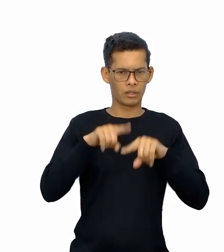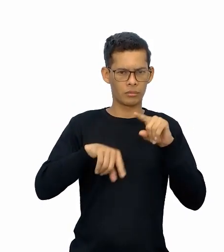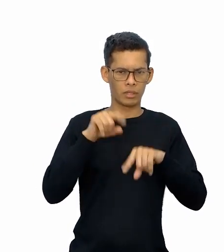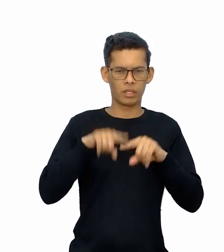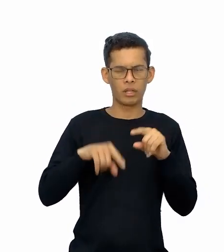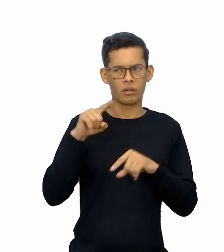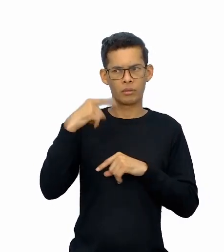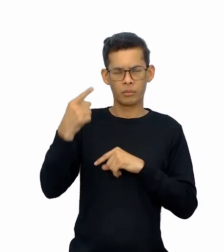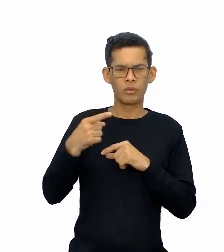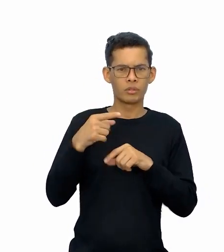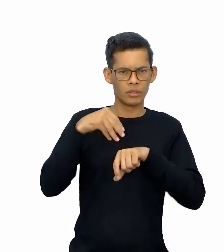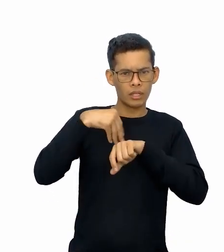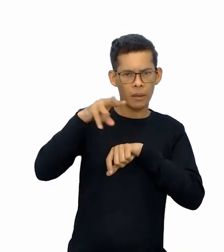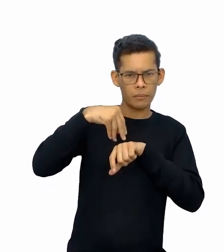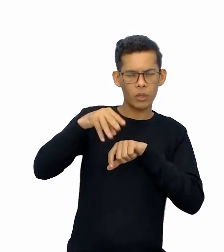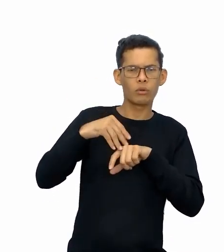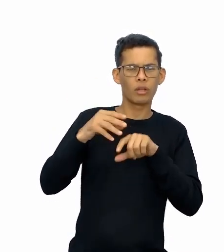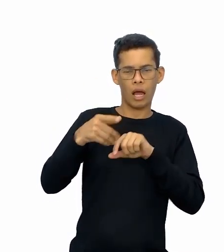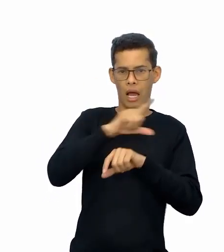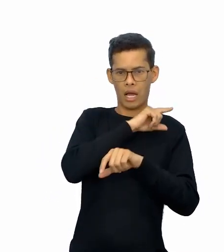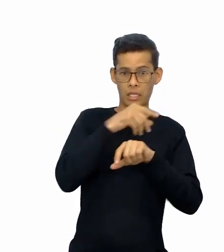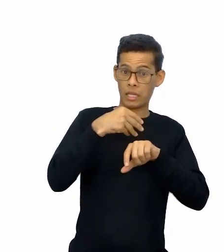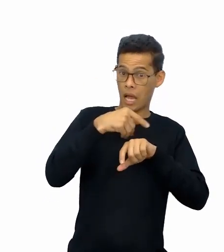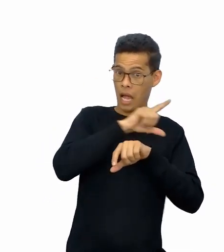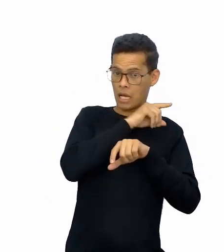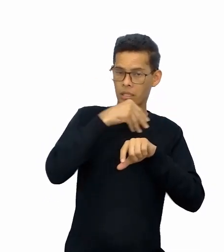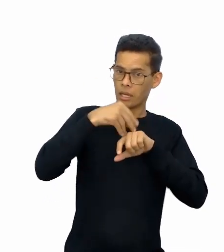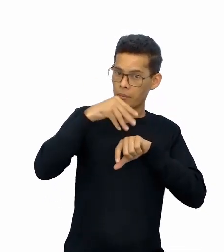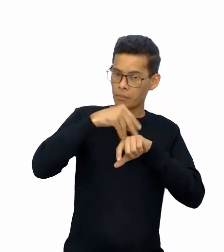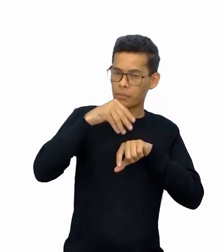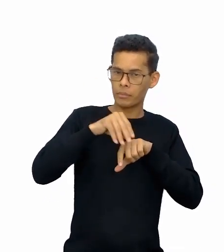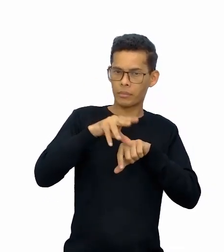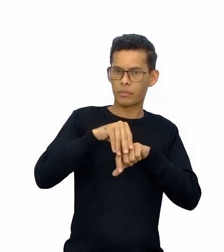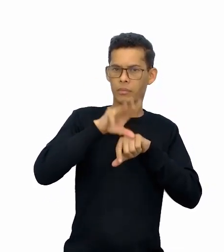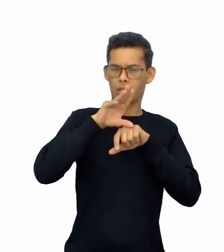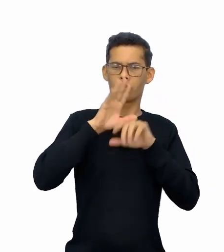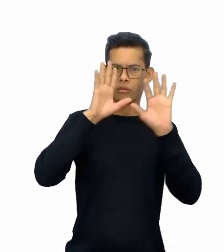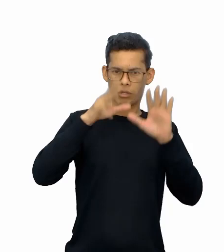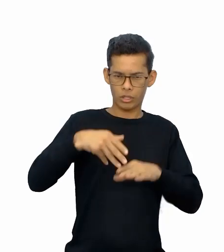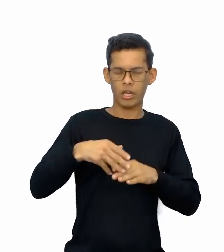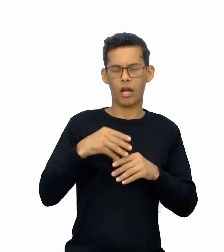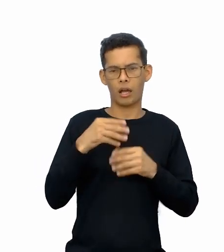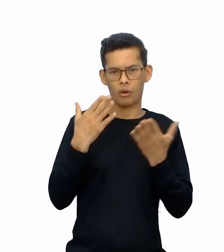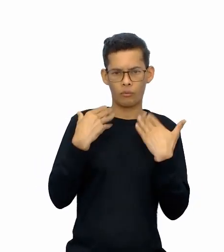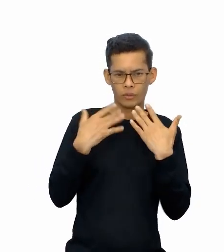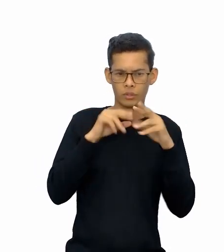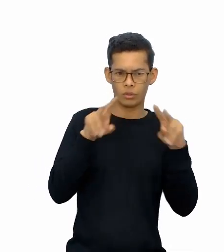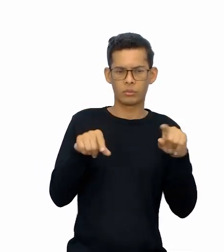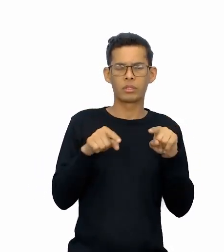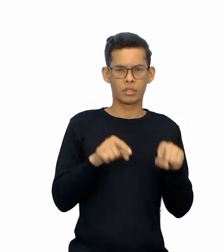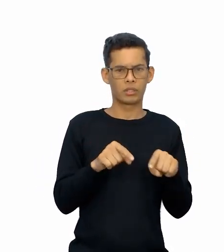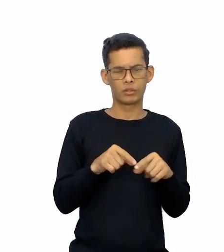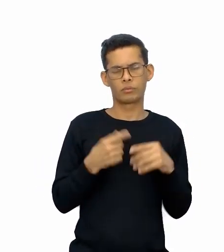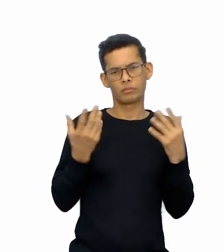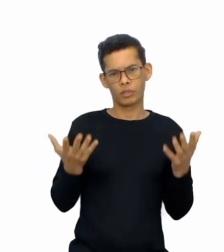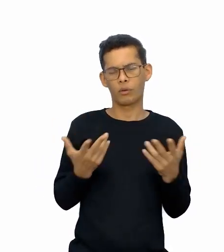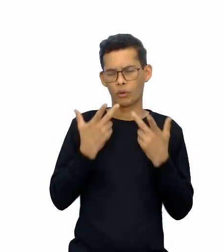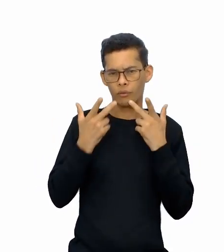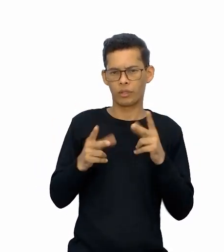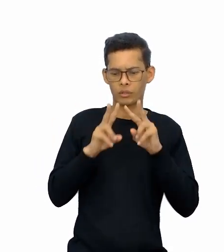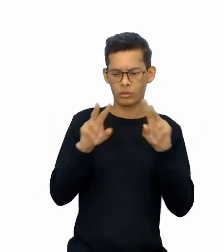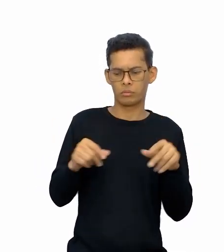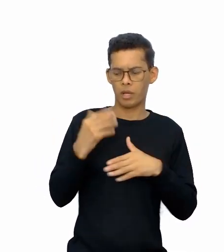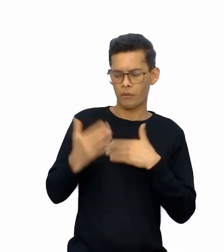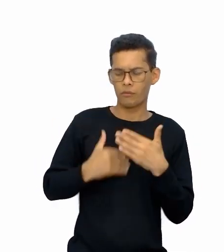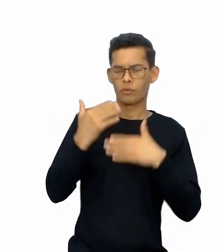tá? Então, quem não assistiu, volta lá na pílula para se atualizar nesse sentido. Então, quando eu estou falando de evolução da eletrônica, eu estou